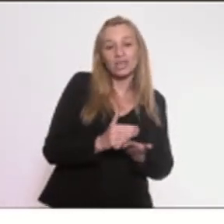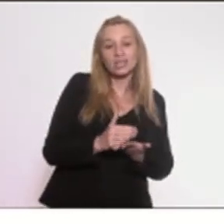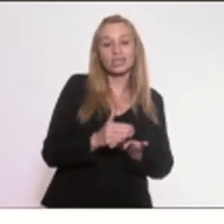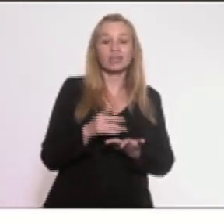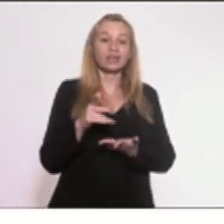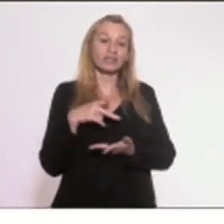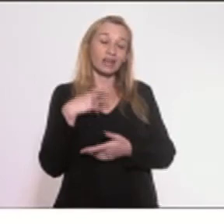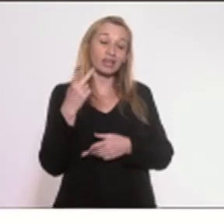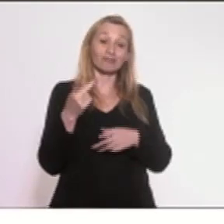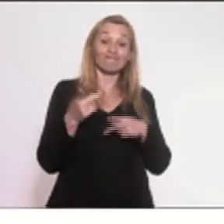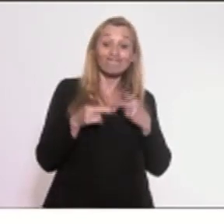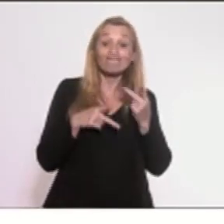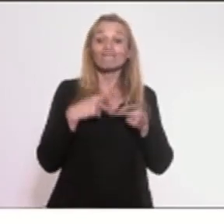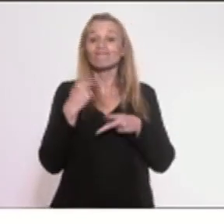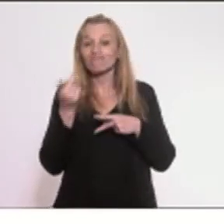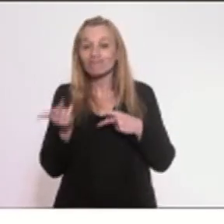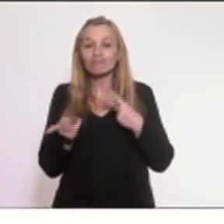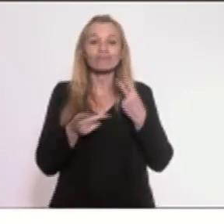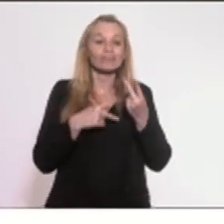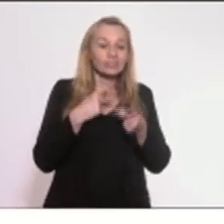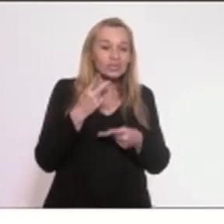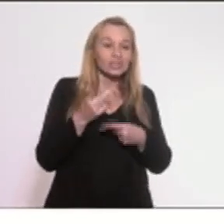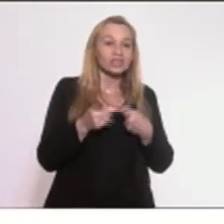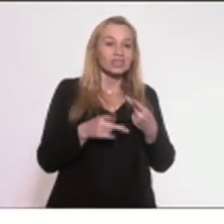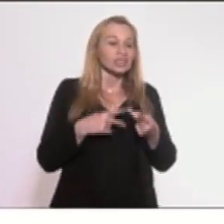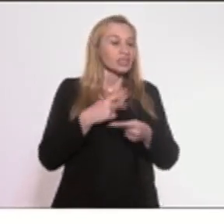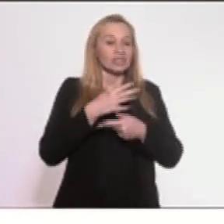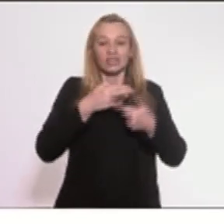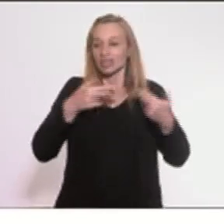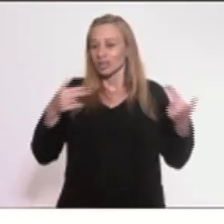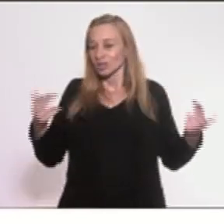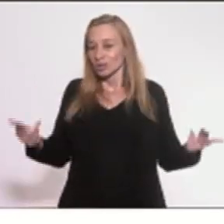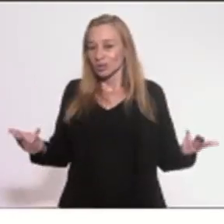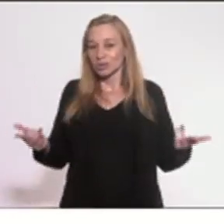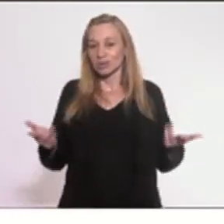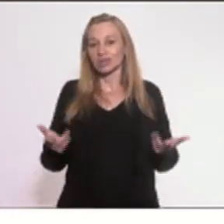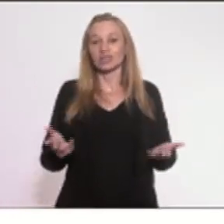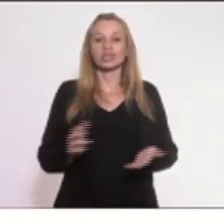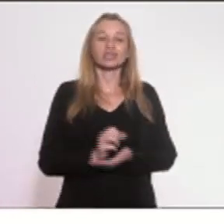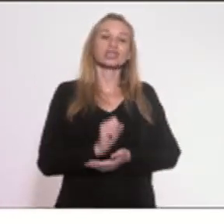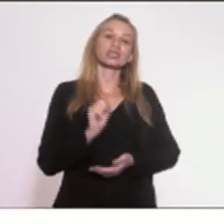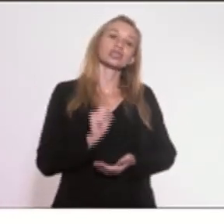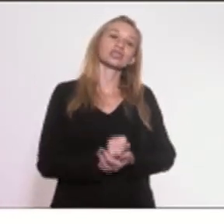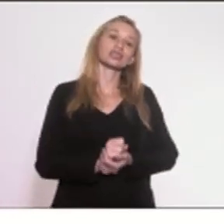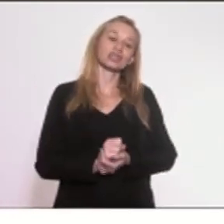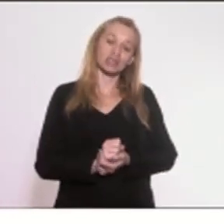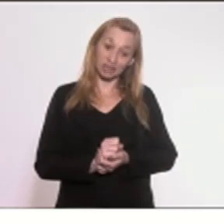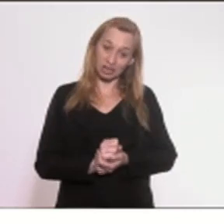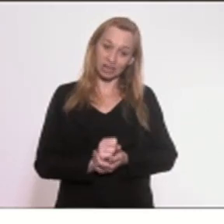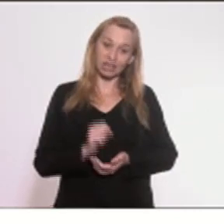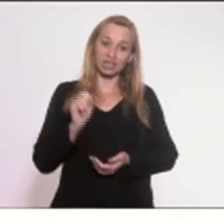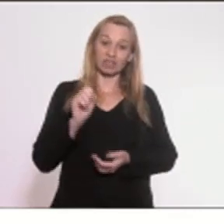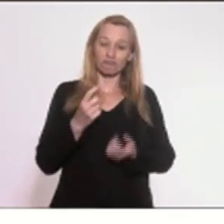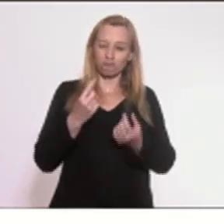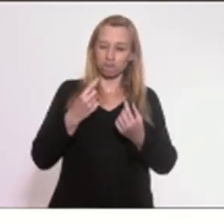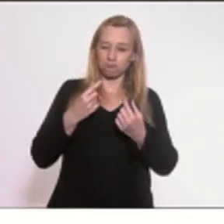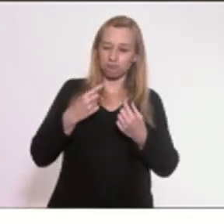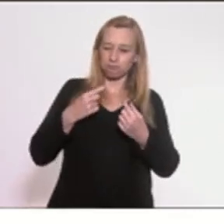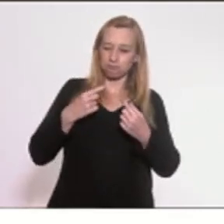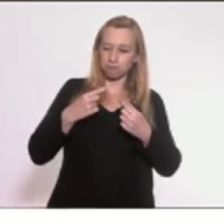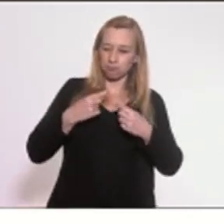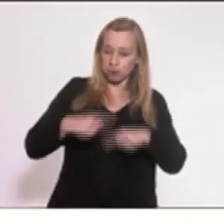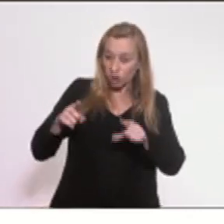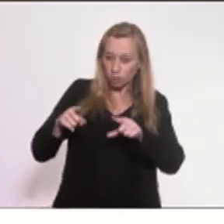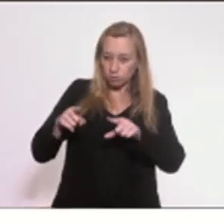rumores de vendetta, que é sinônimo em italiano de vingança, né? E